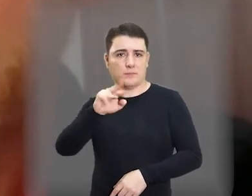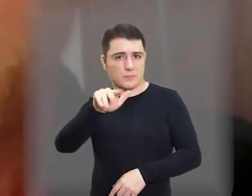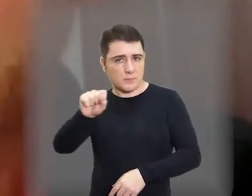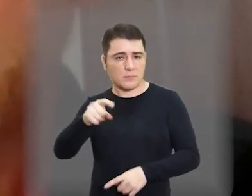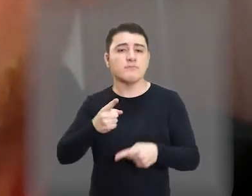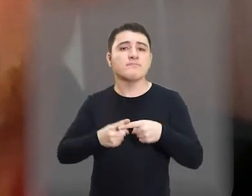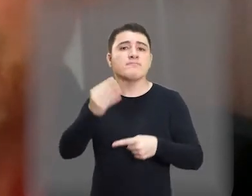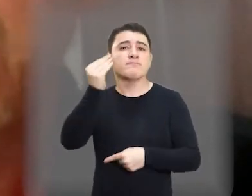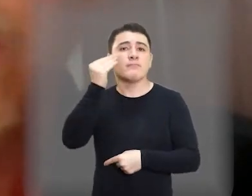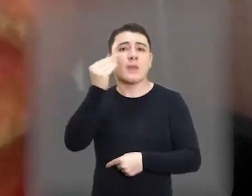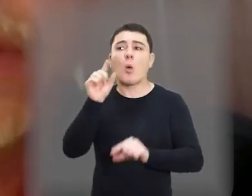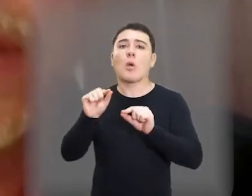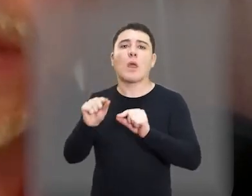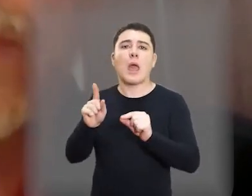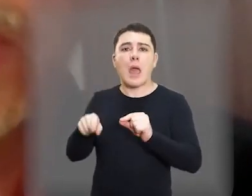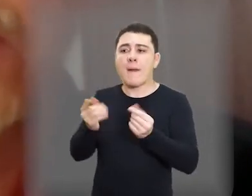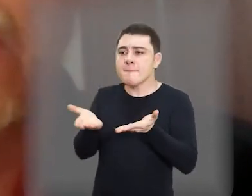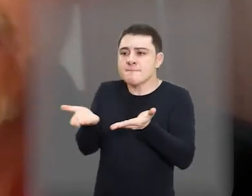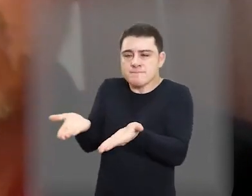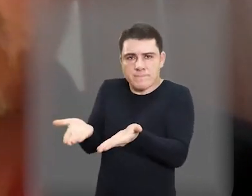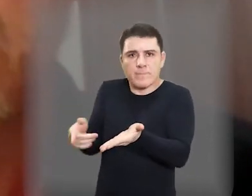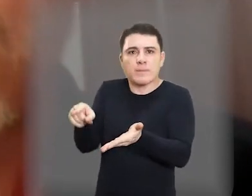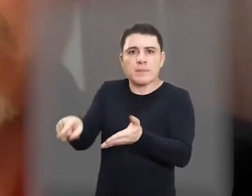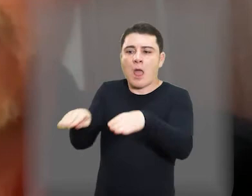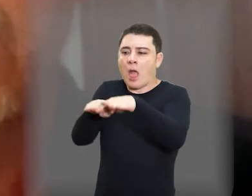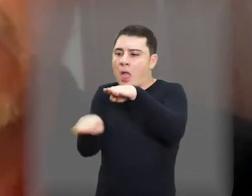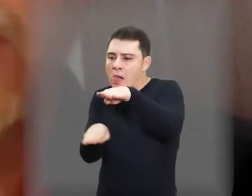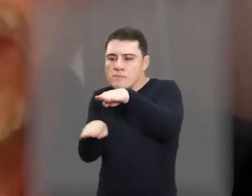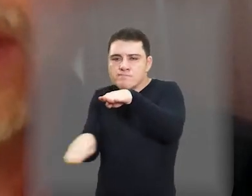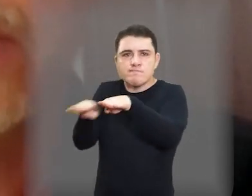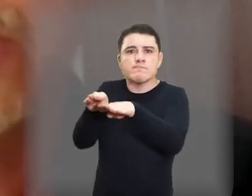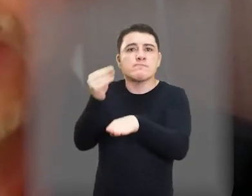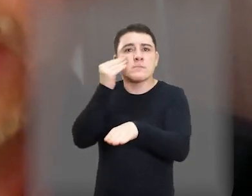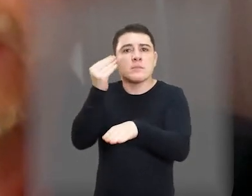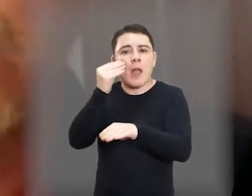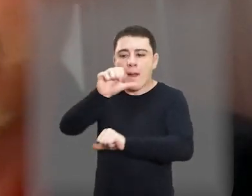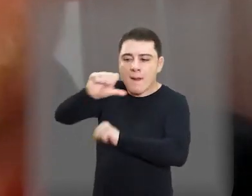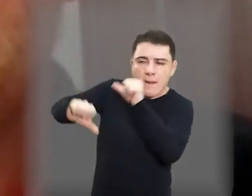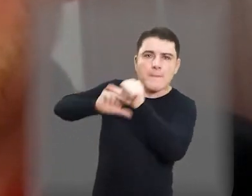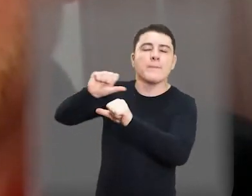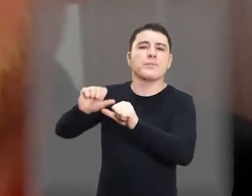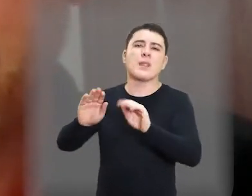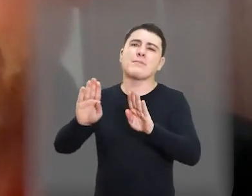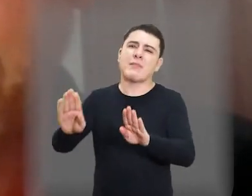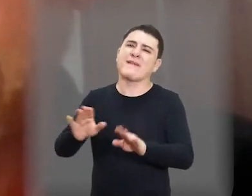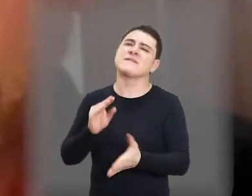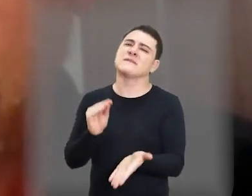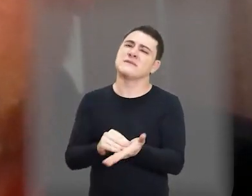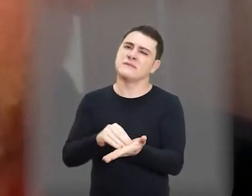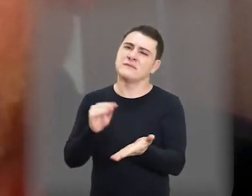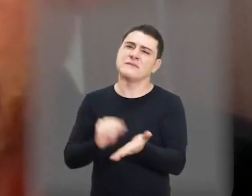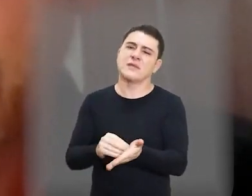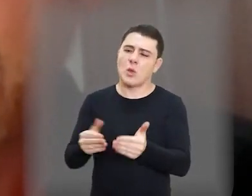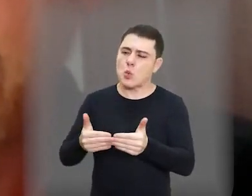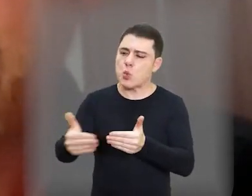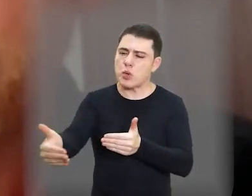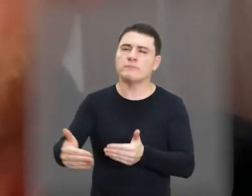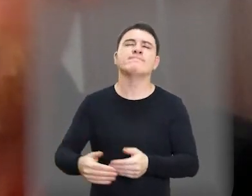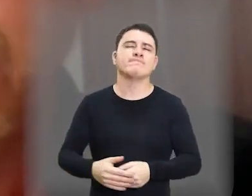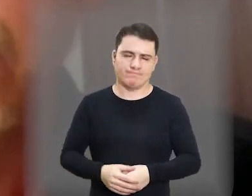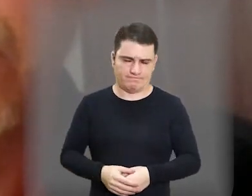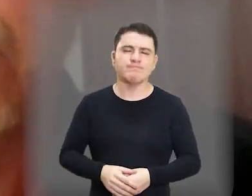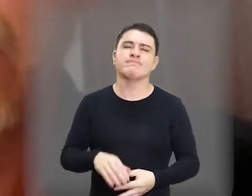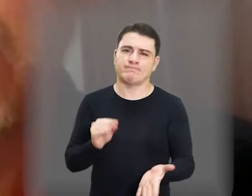tentar minimizar ou eliminar essa desigualdade gerada ao longo do tempo. Mas ainda